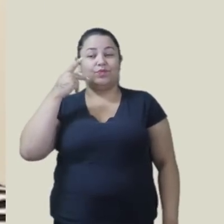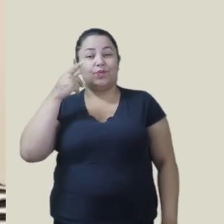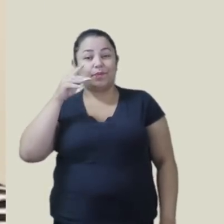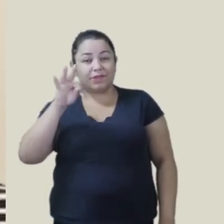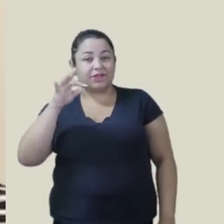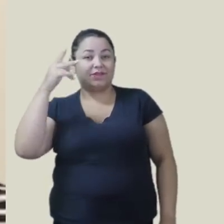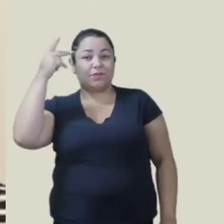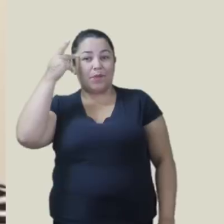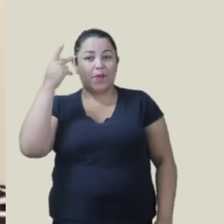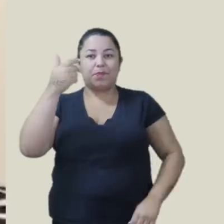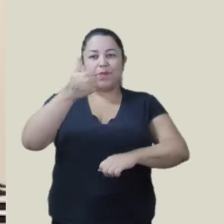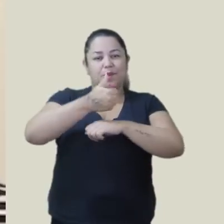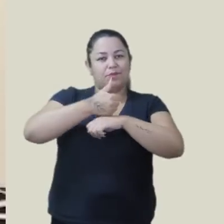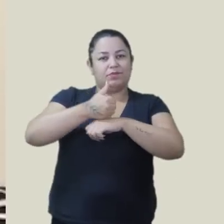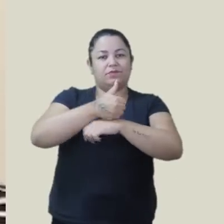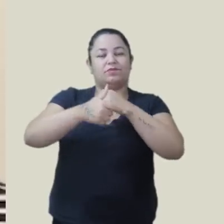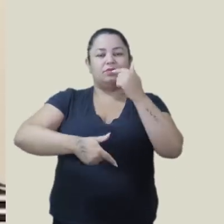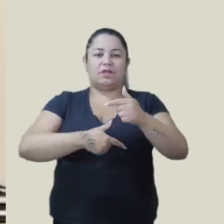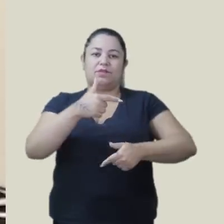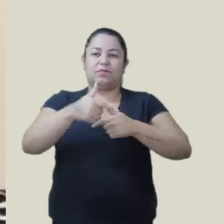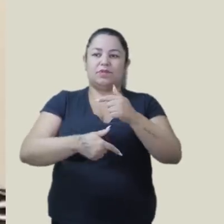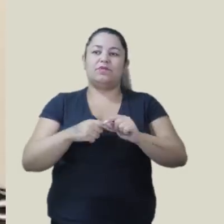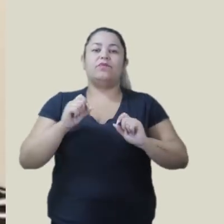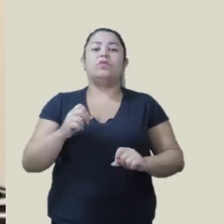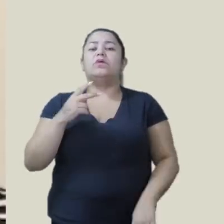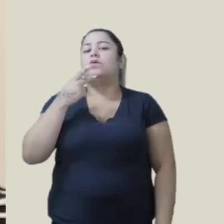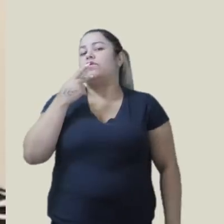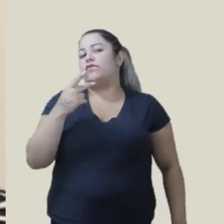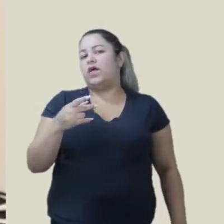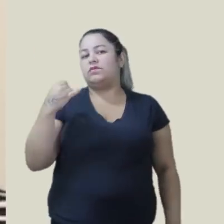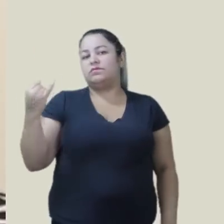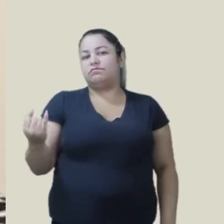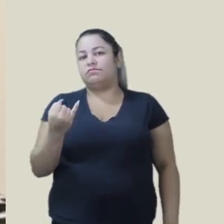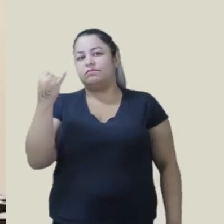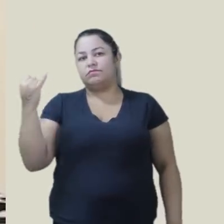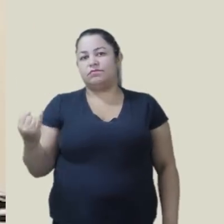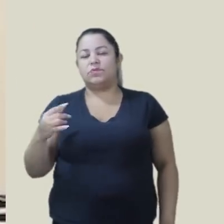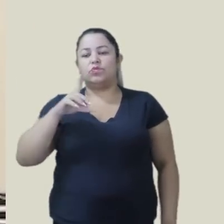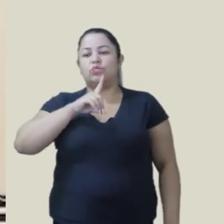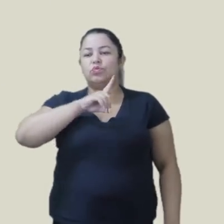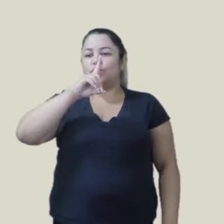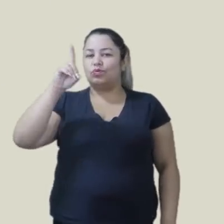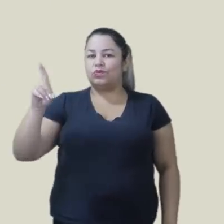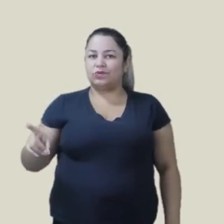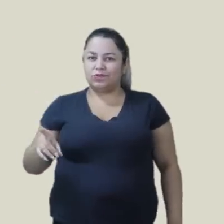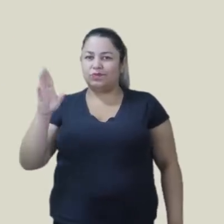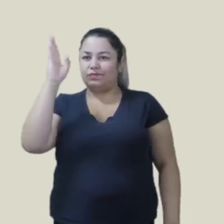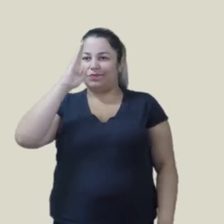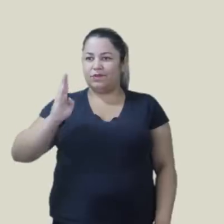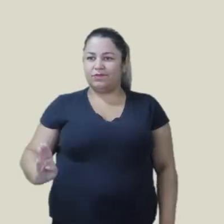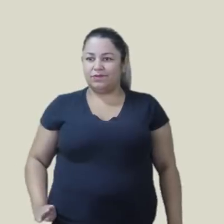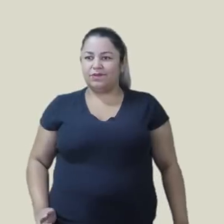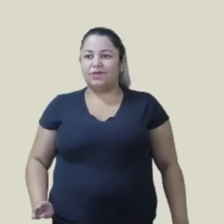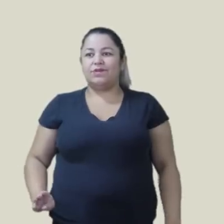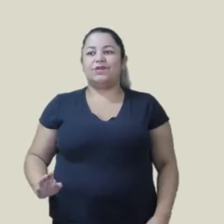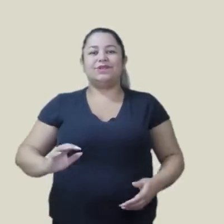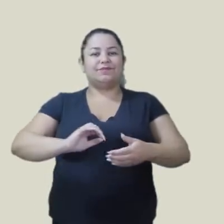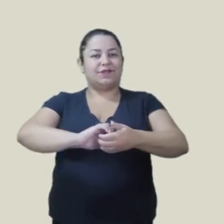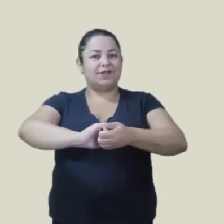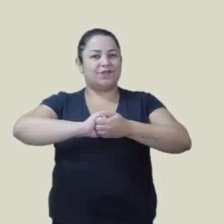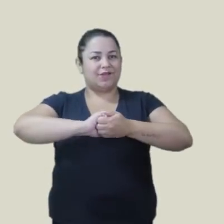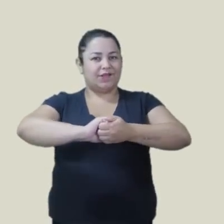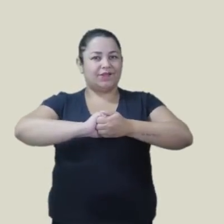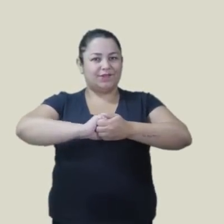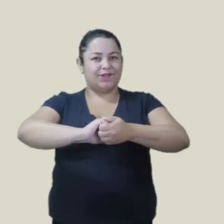luta de melhorias para os trabalhadores, destaca a importância da data no Brasil. Lhes saúdo